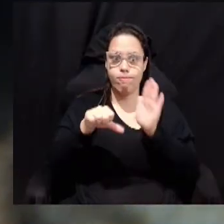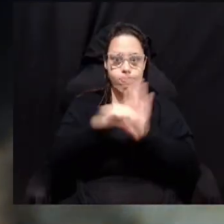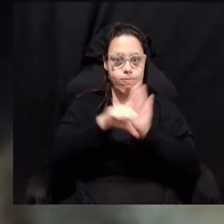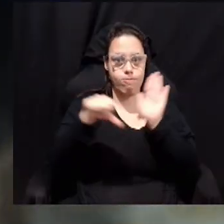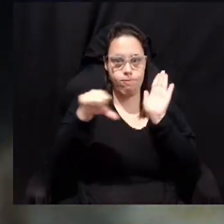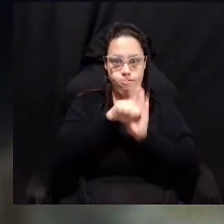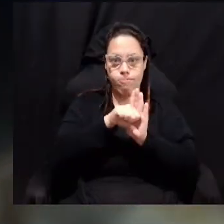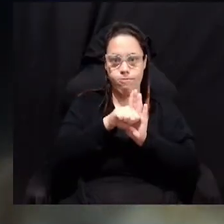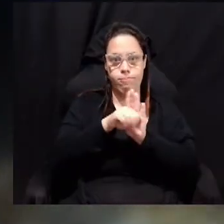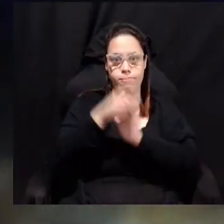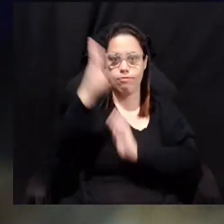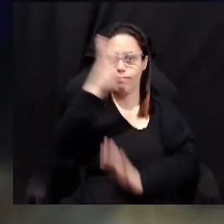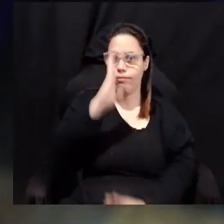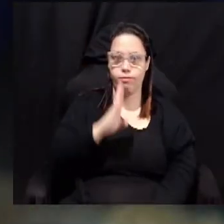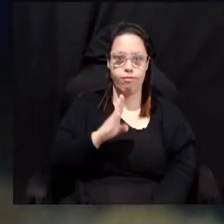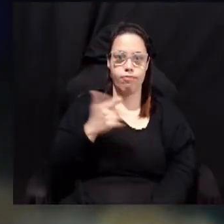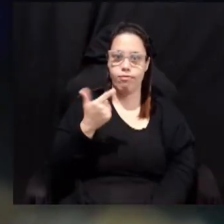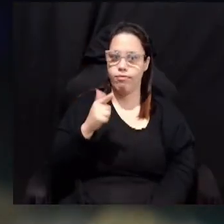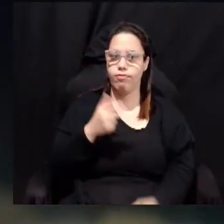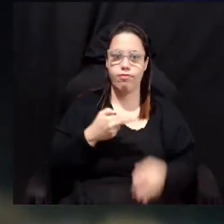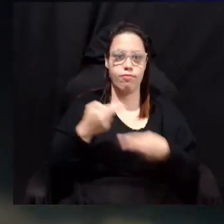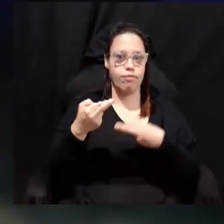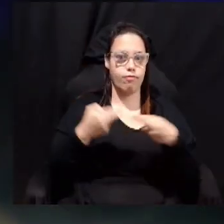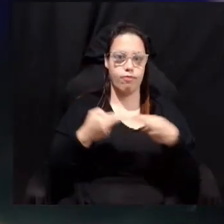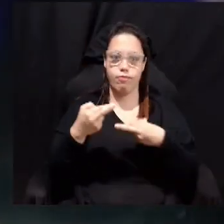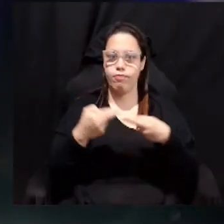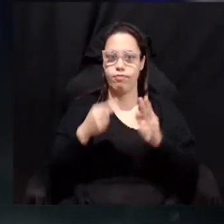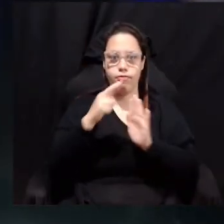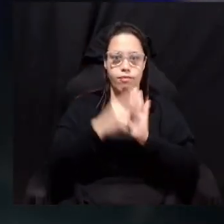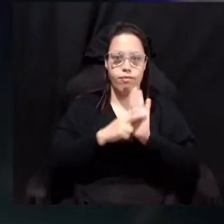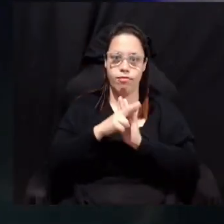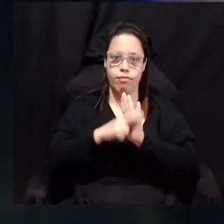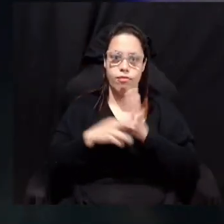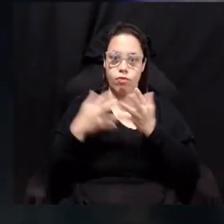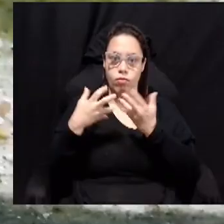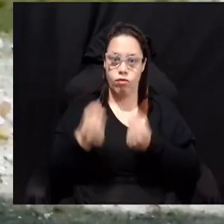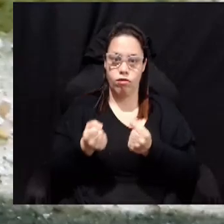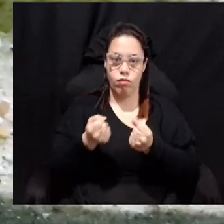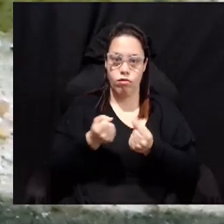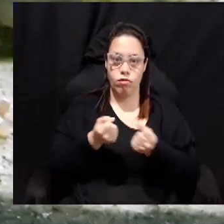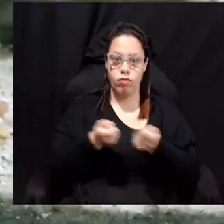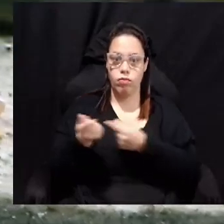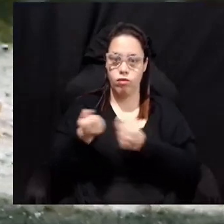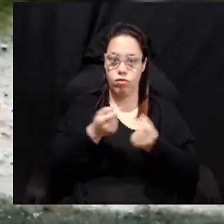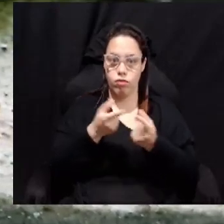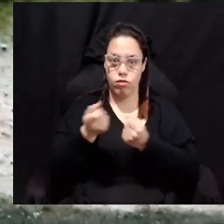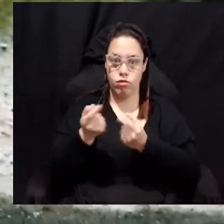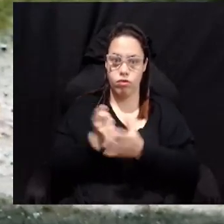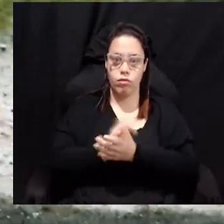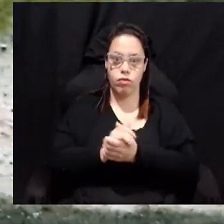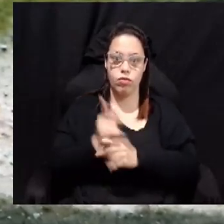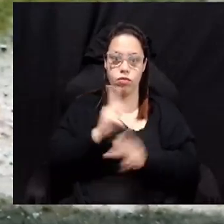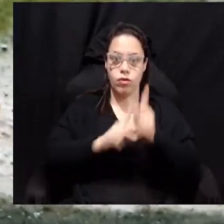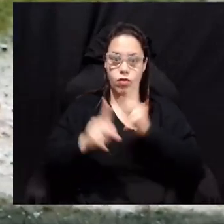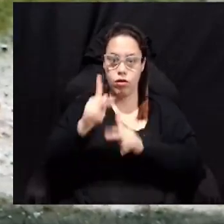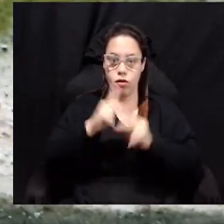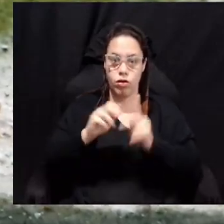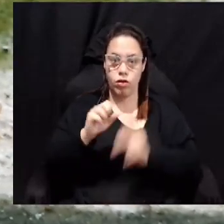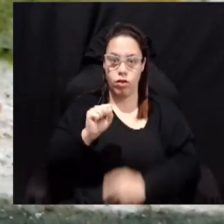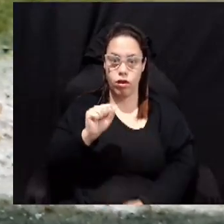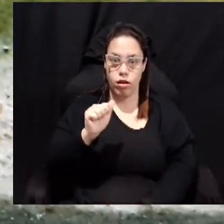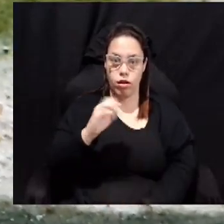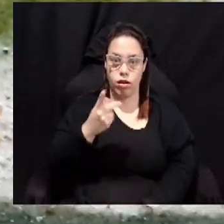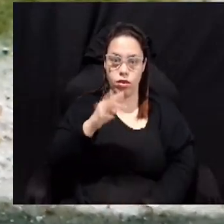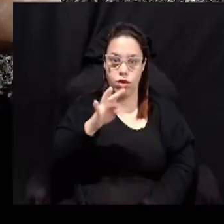não existe regulamentação para sua posse ou comercialização. A popularização dos axolotes no universo dos